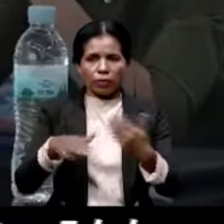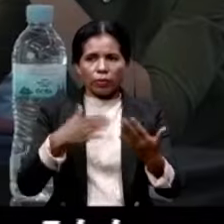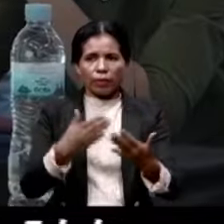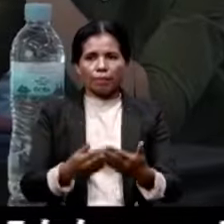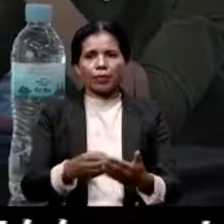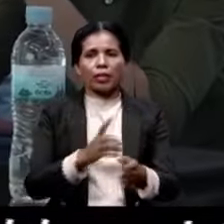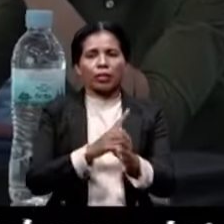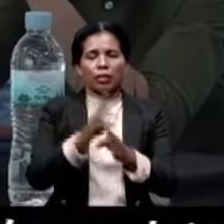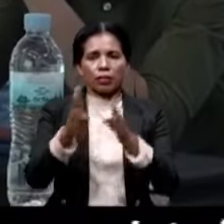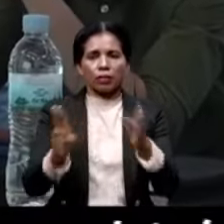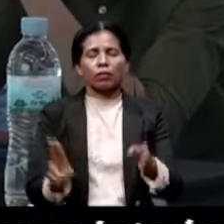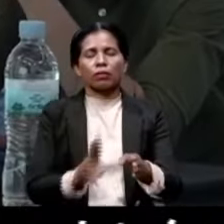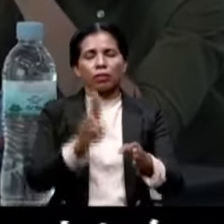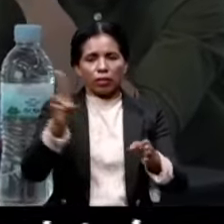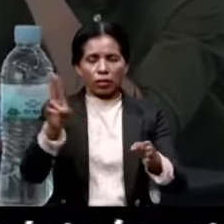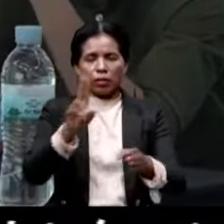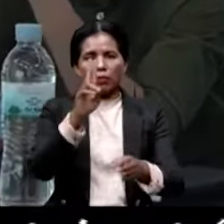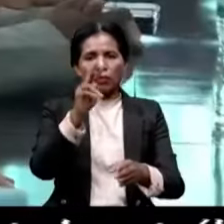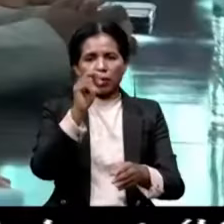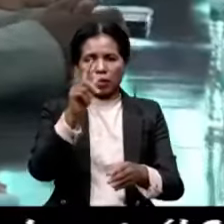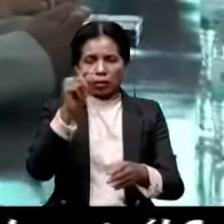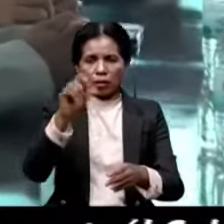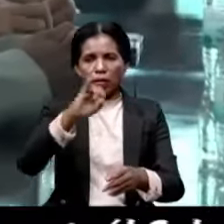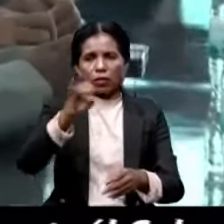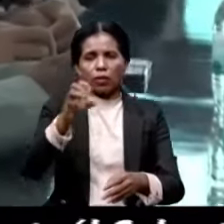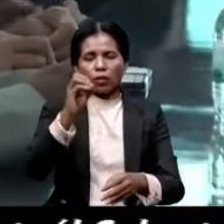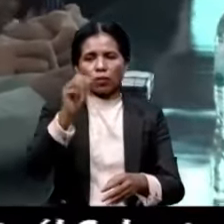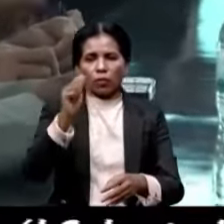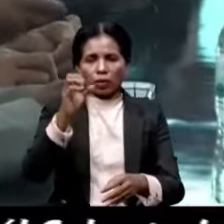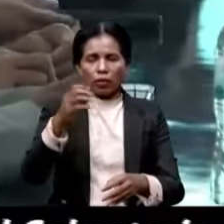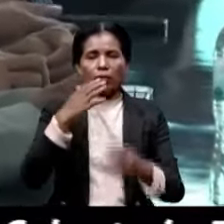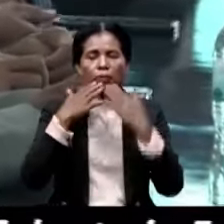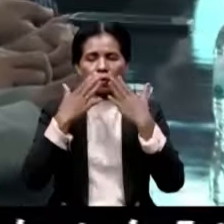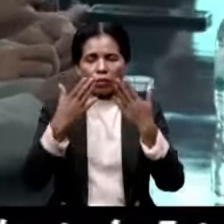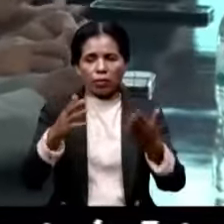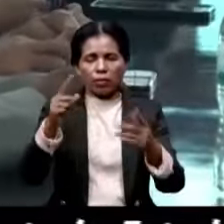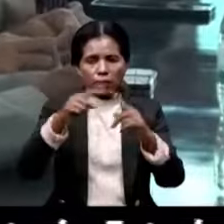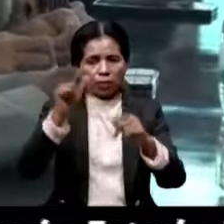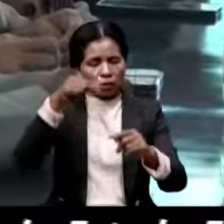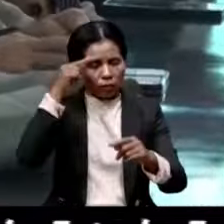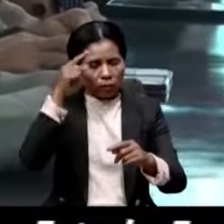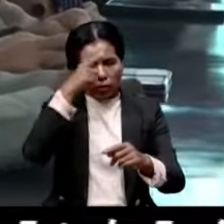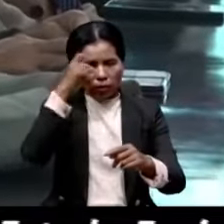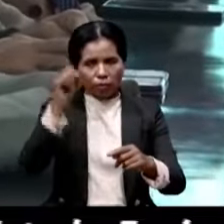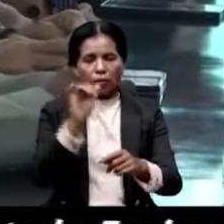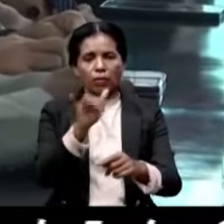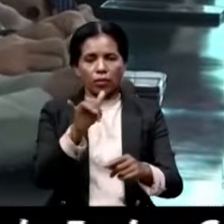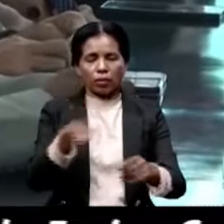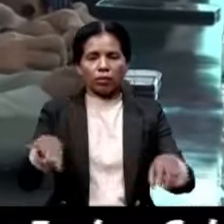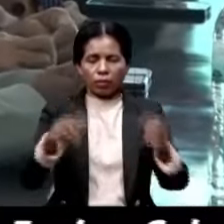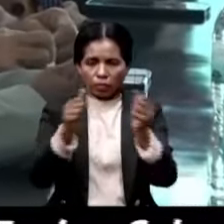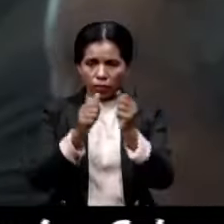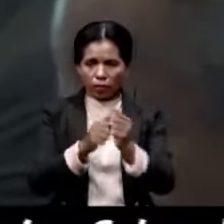o reitor Universidade Nacional Timor-Leste, João Soares Martins, agradece ao governo, também o acordo né, bele